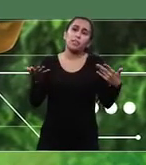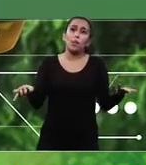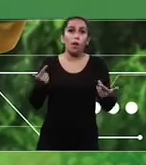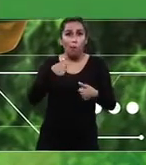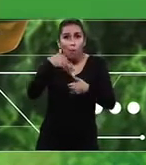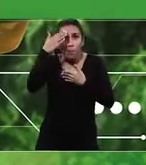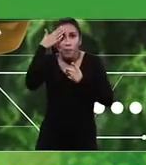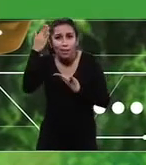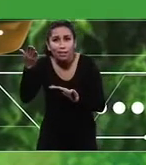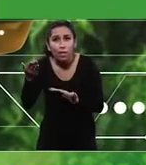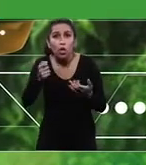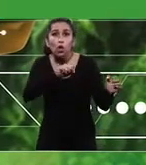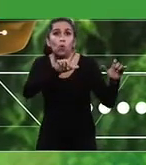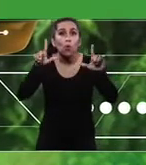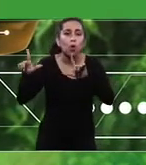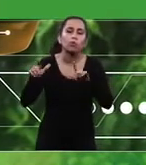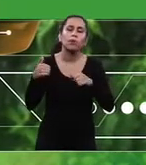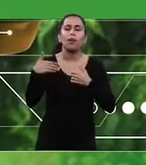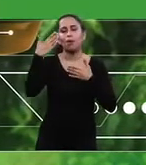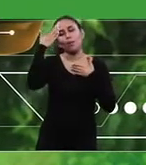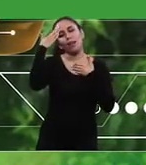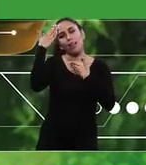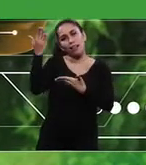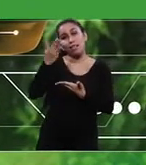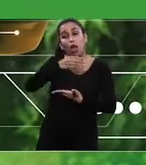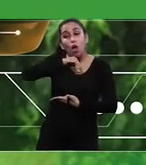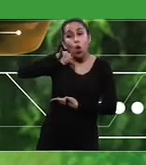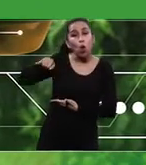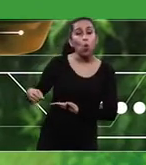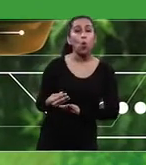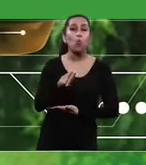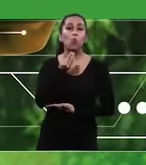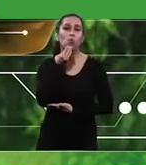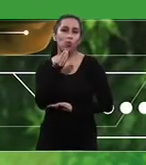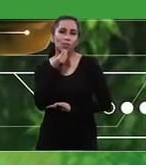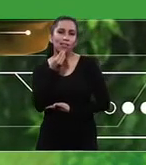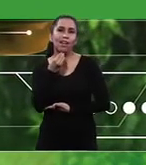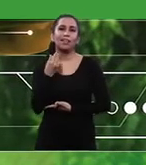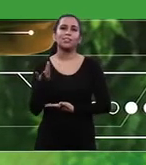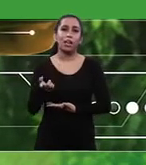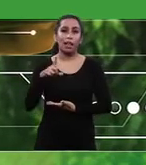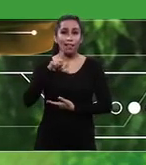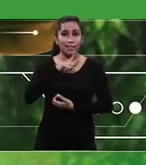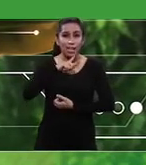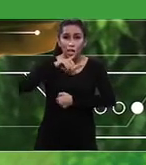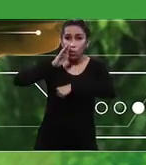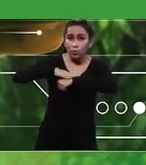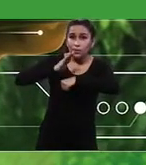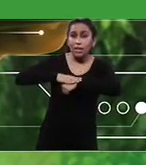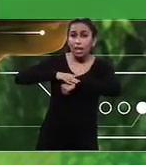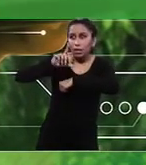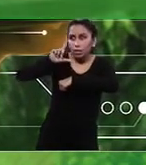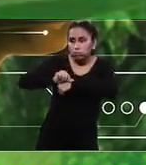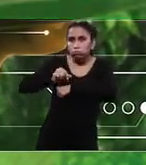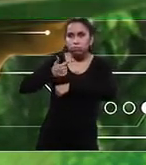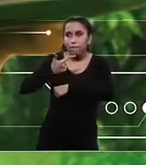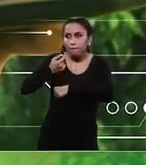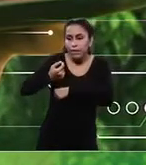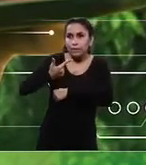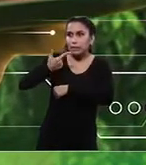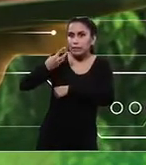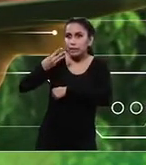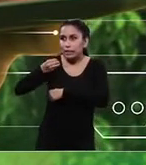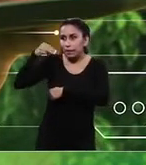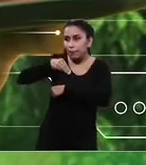passar o último slide. Queria agradecer muitíssimo a oportunidade. A gente está aqui com um tempo mais reduzido, de 20, 30 minutos. Não